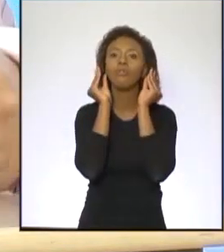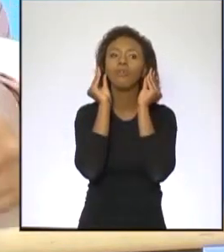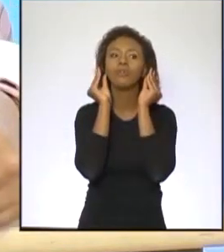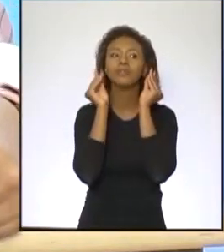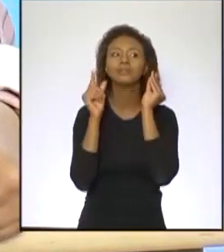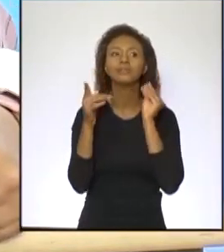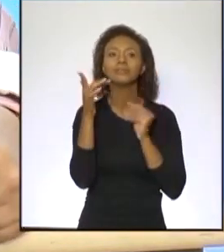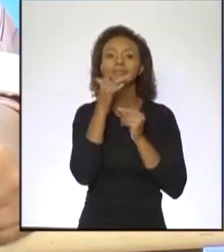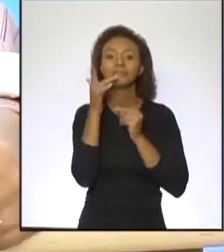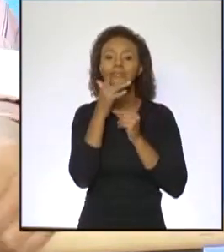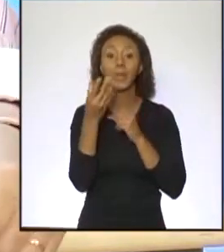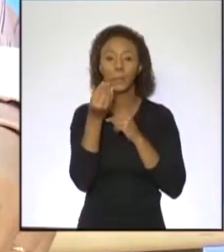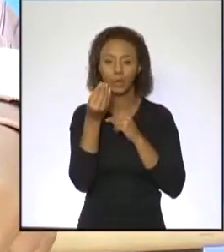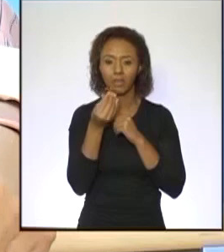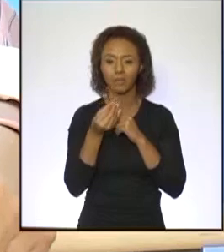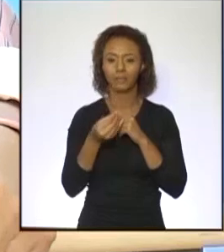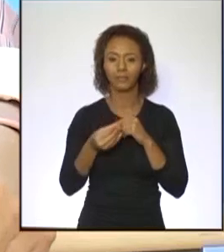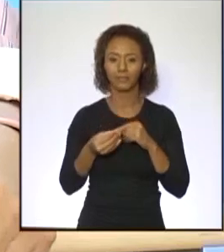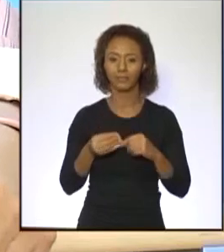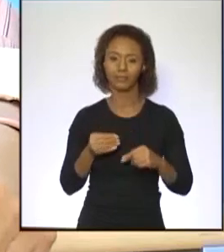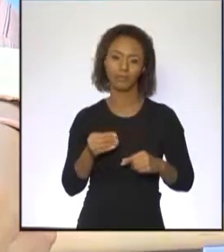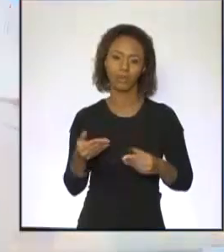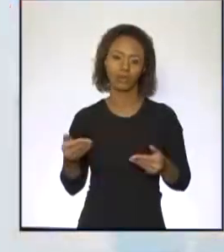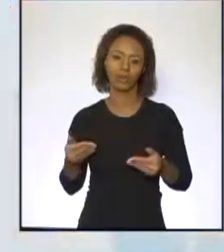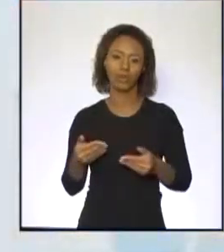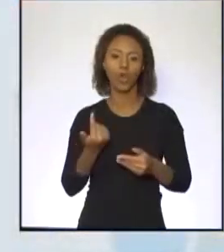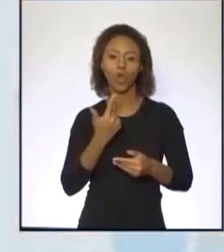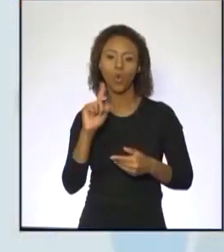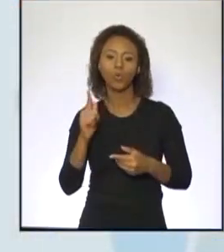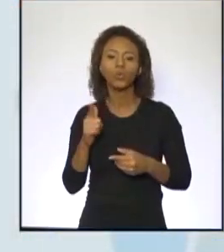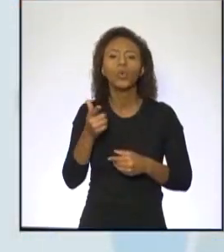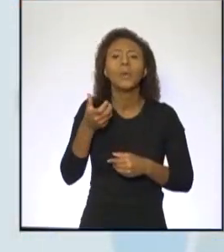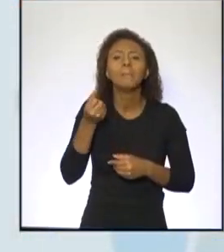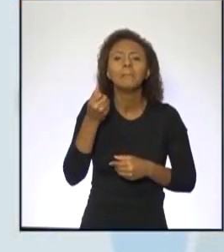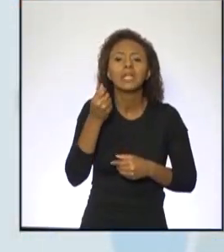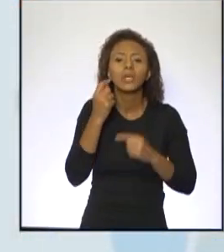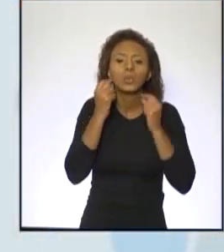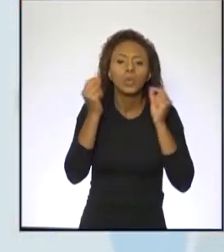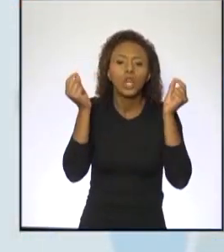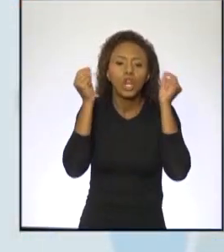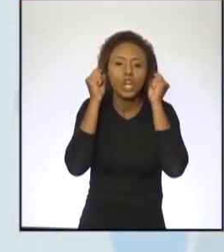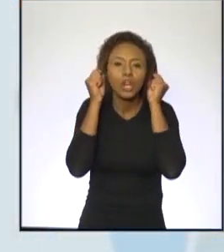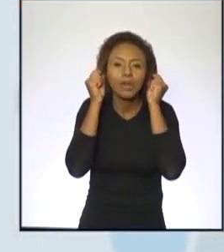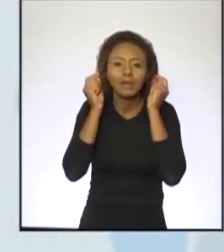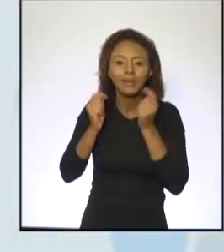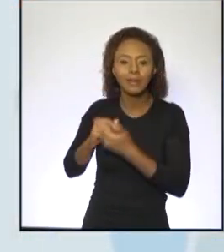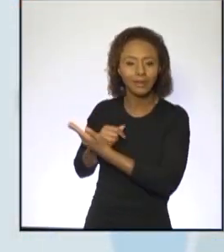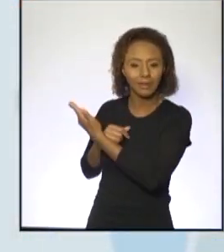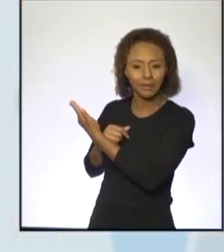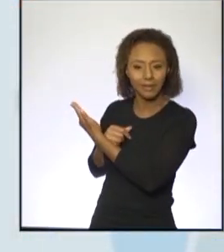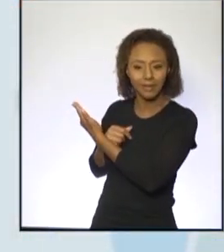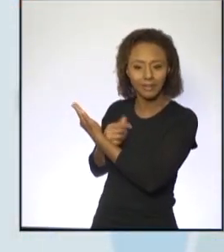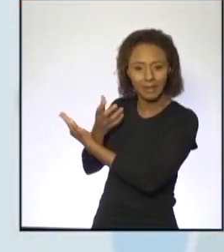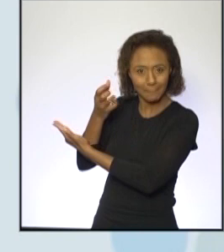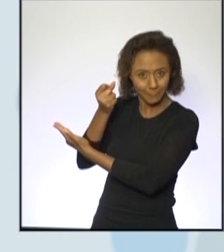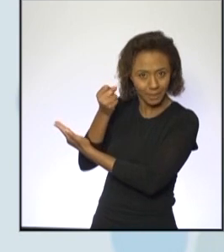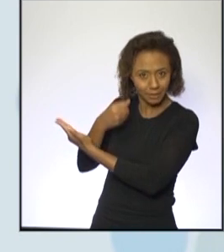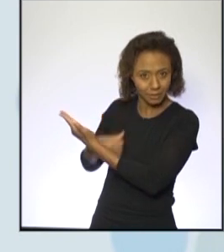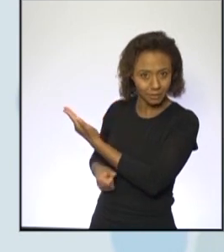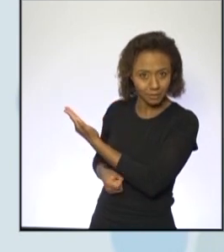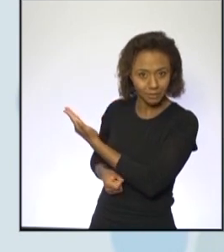Porque os fones tradicionais que tá ao lado dele, que é o branquinho, isso, por favor aí, a imagem para acompanhar com a